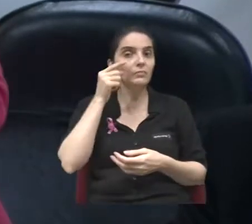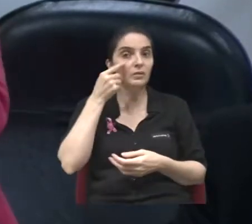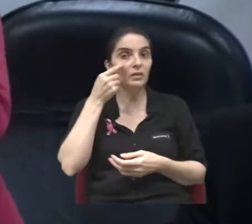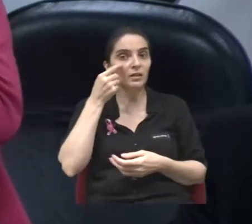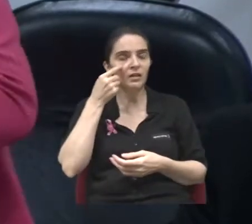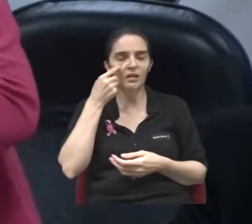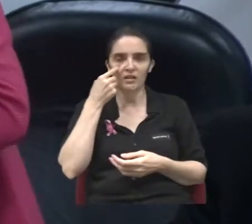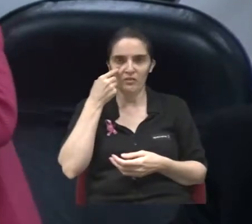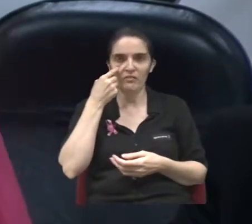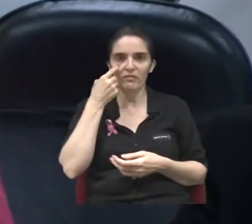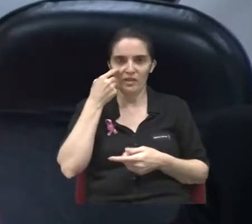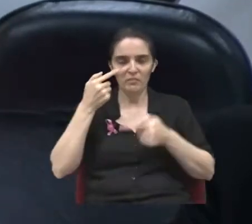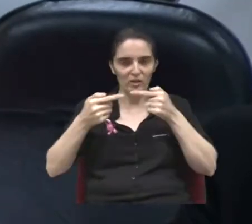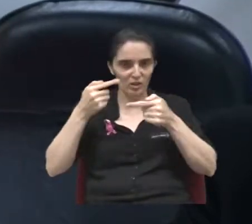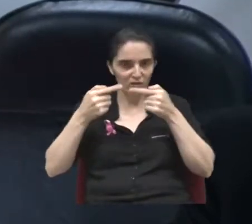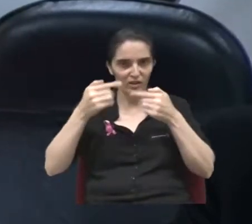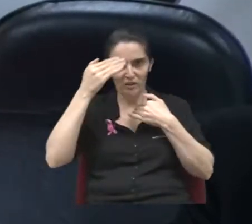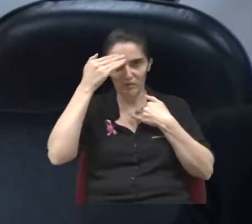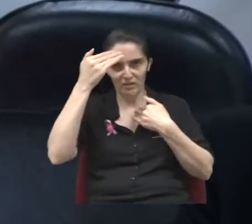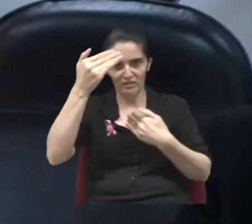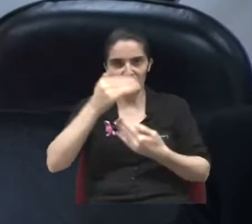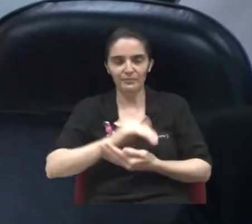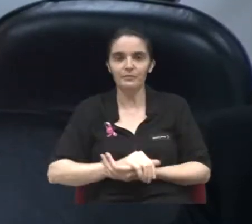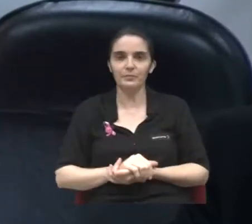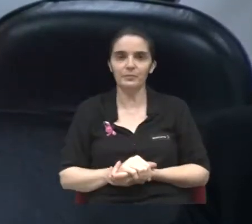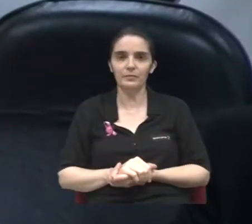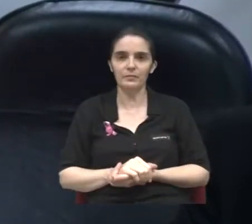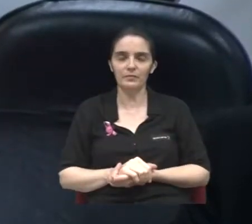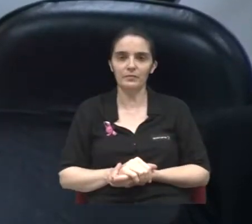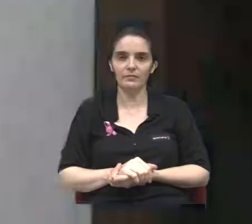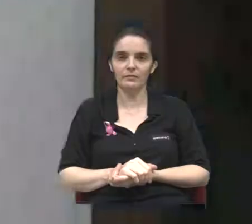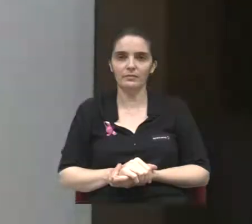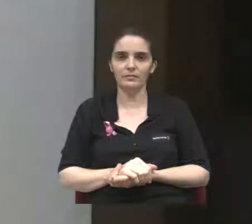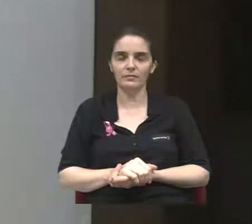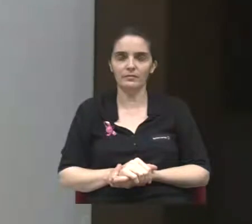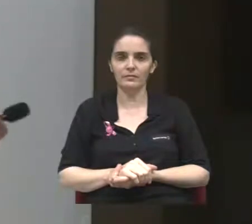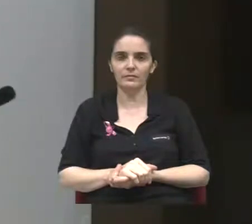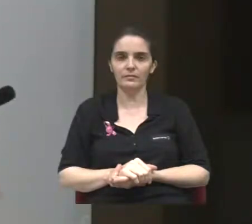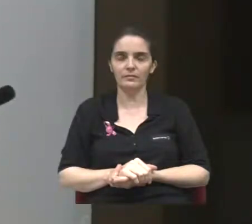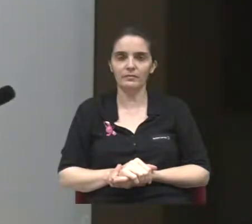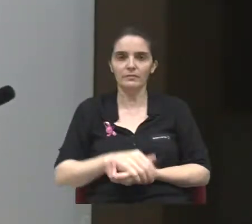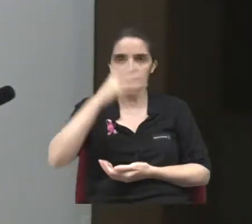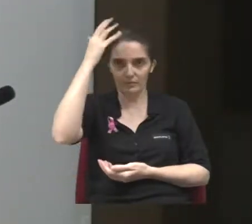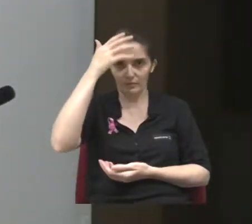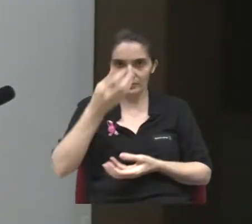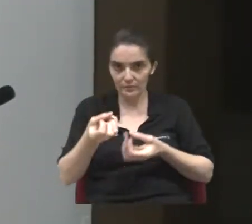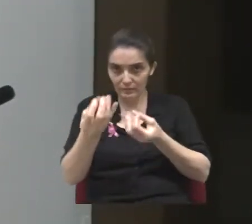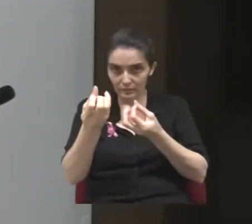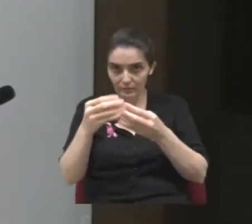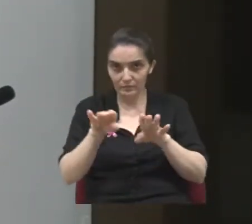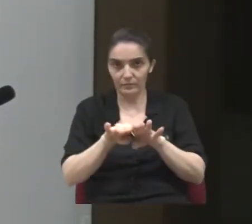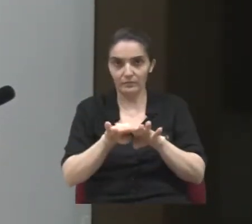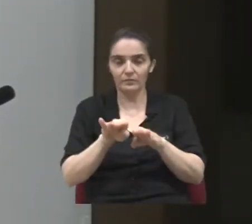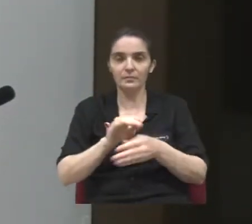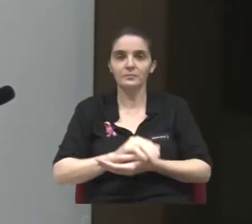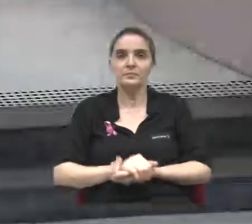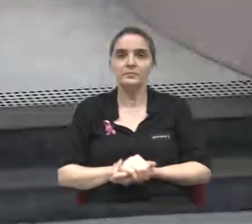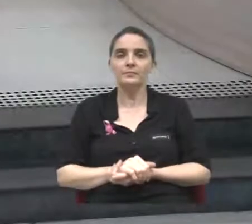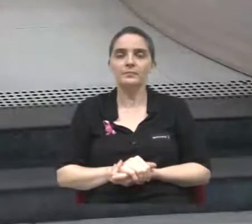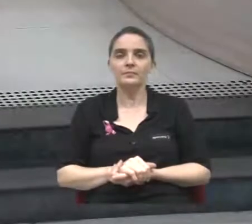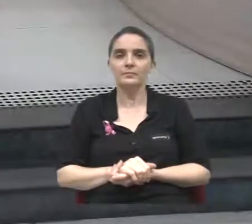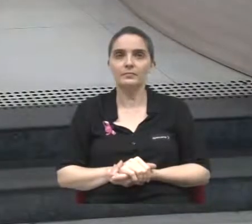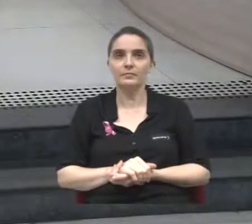gente discutir. Muito obrigada, senhor presidente. A manterei informada também, vereadora. Com a palavra, vereador Helder de